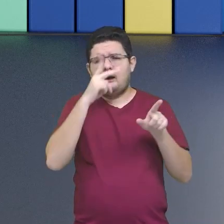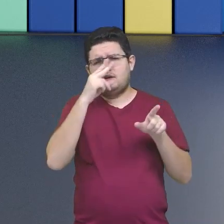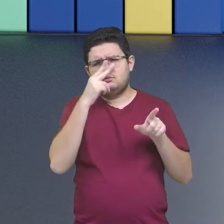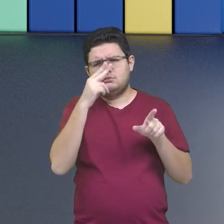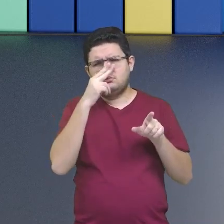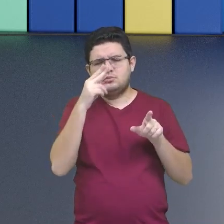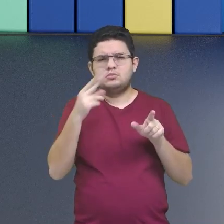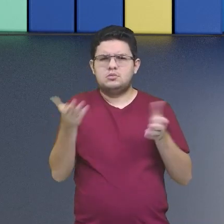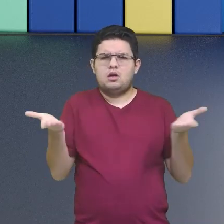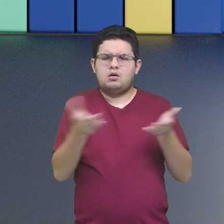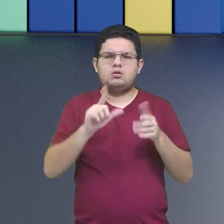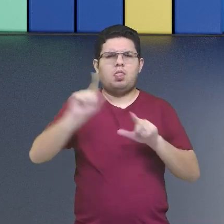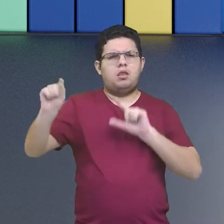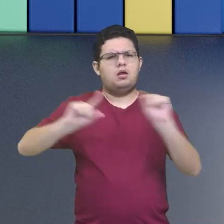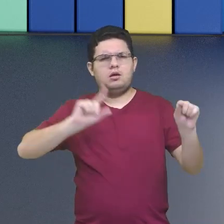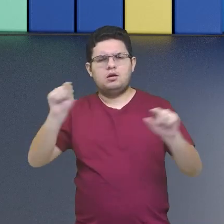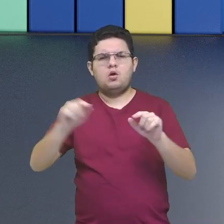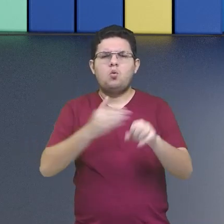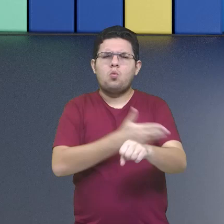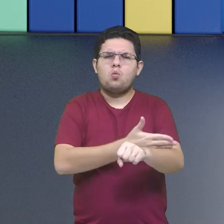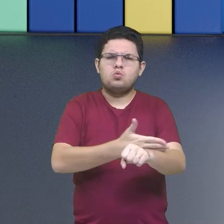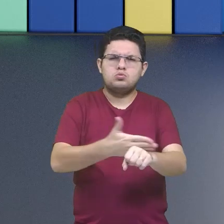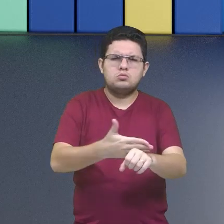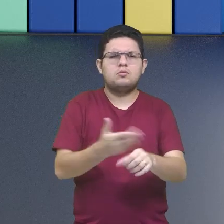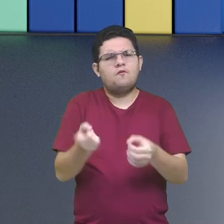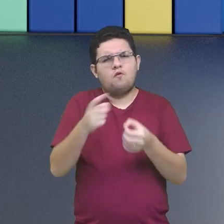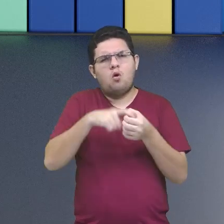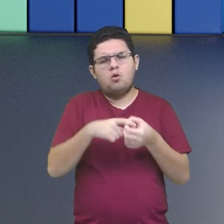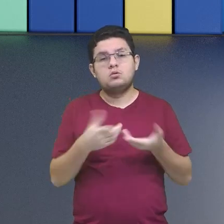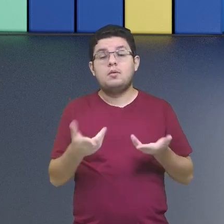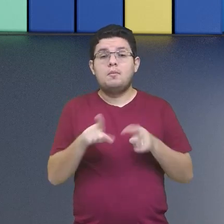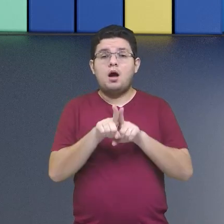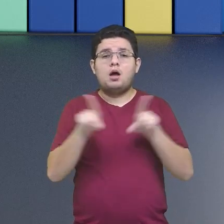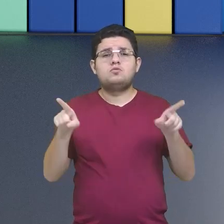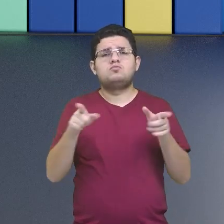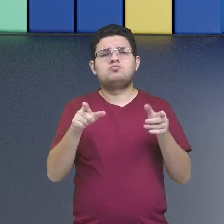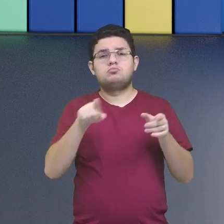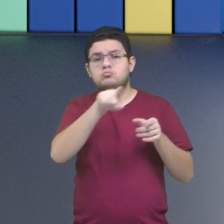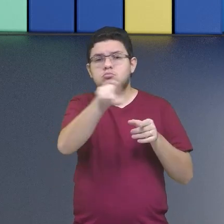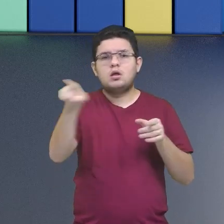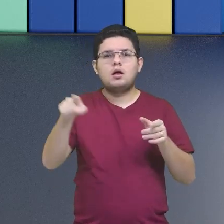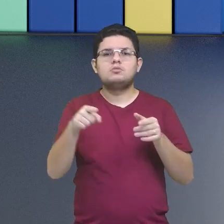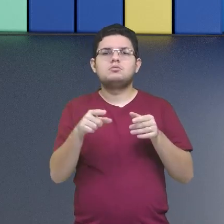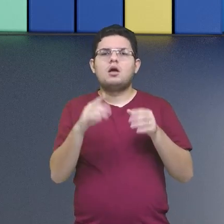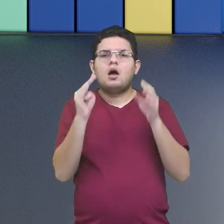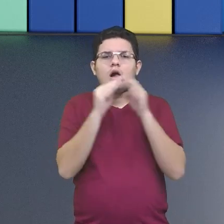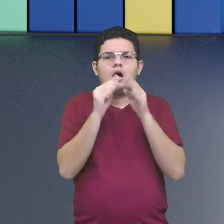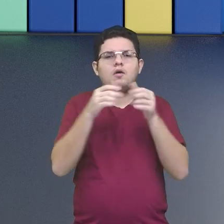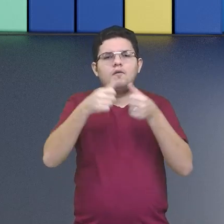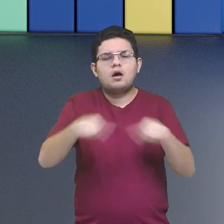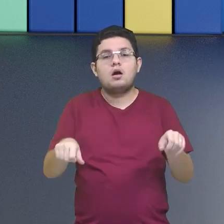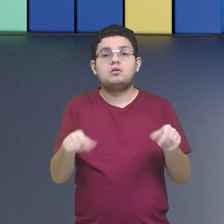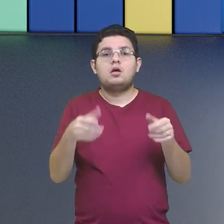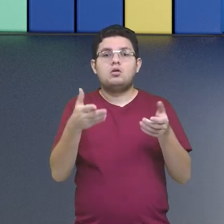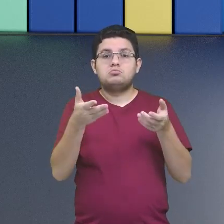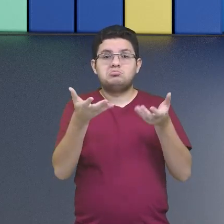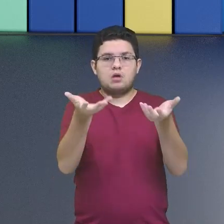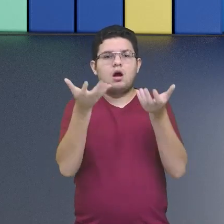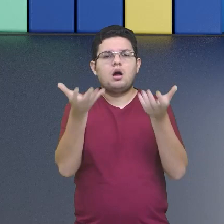se você está aí em casa, está disponível e tem curiosidade de saber um pouco sobre história,